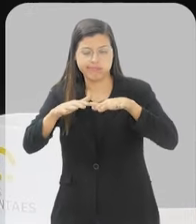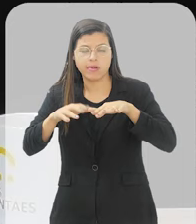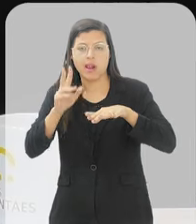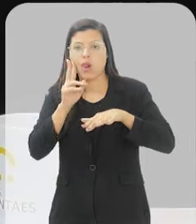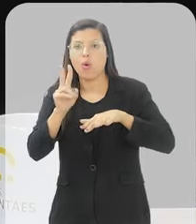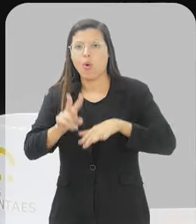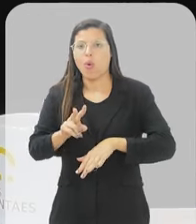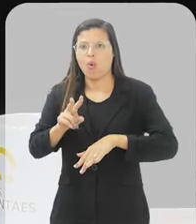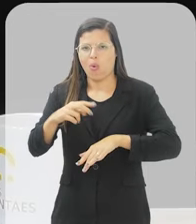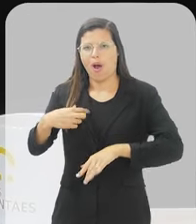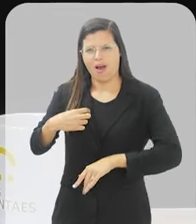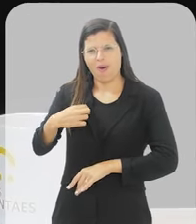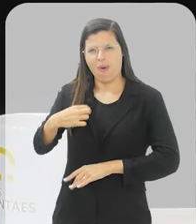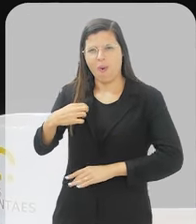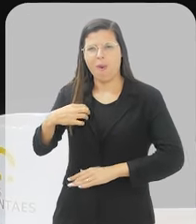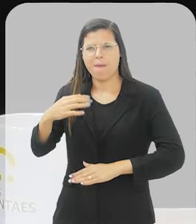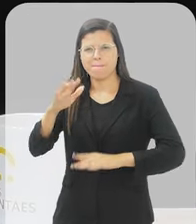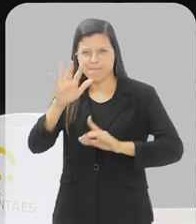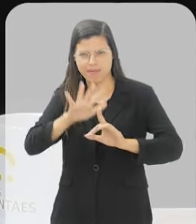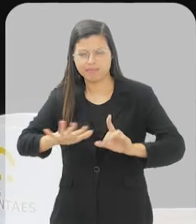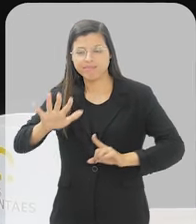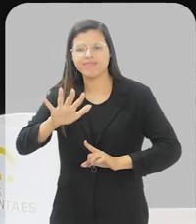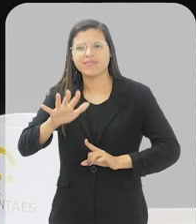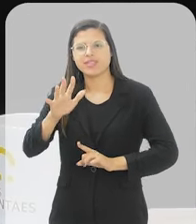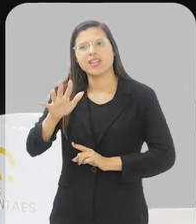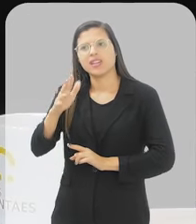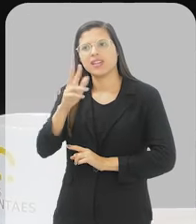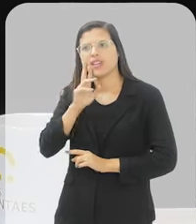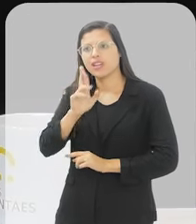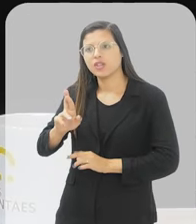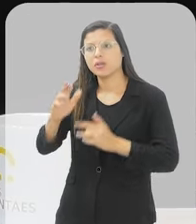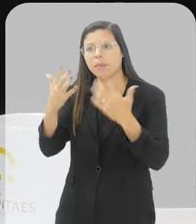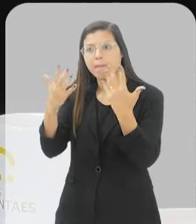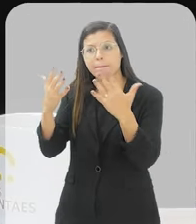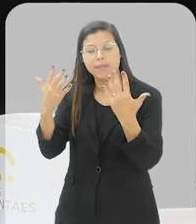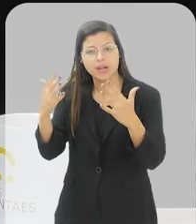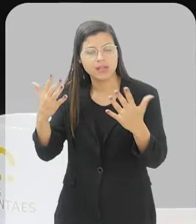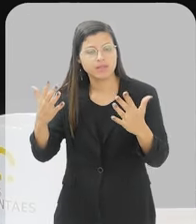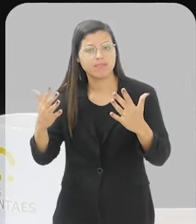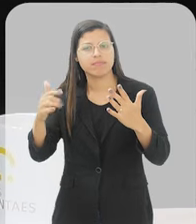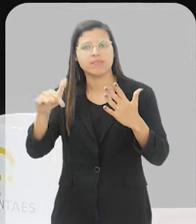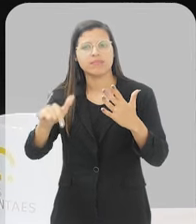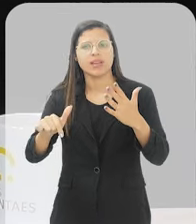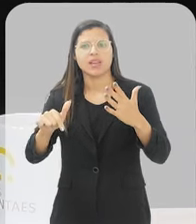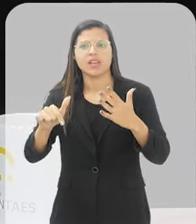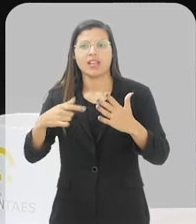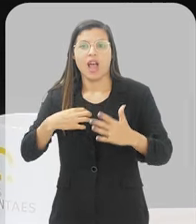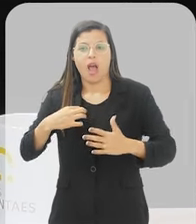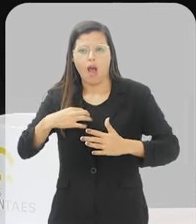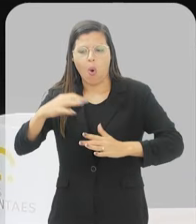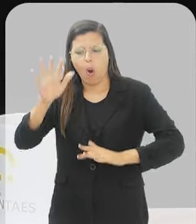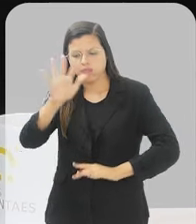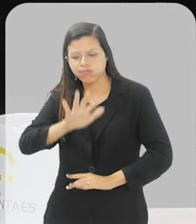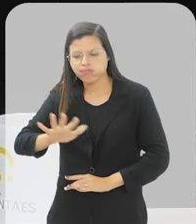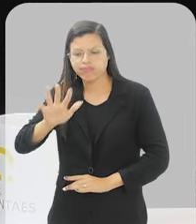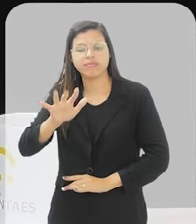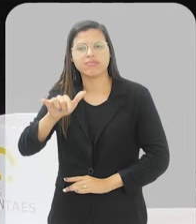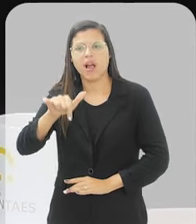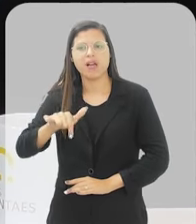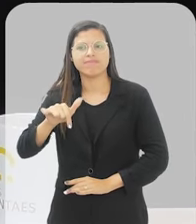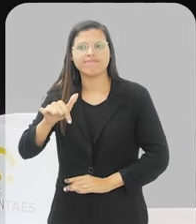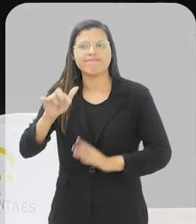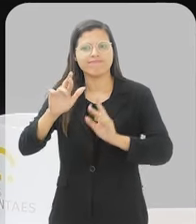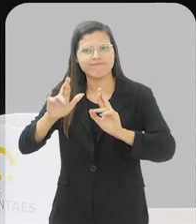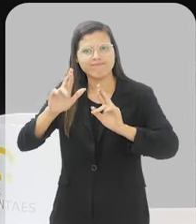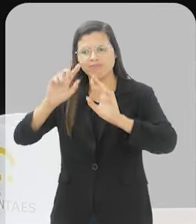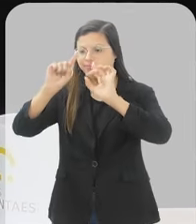ele foi olhar a fantasia. Aí ele olhou e falou assim: parabéns, a fantasia superou as minhas expectativas